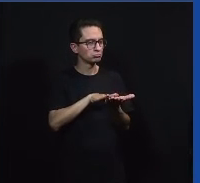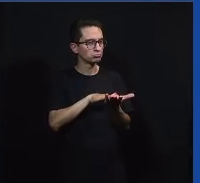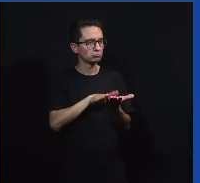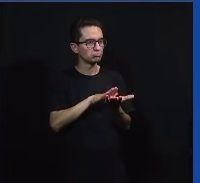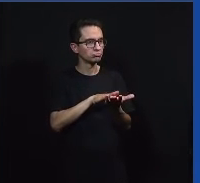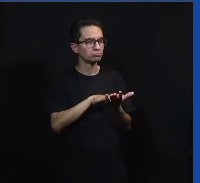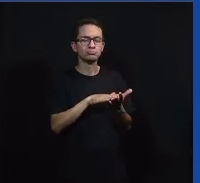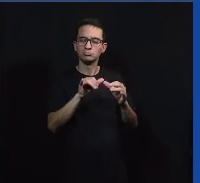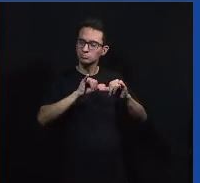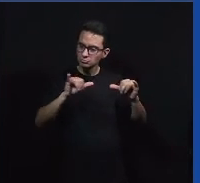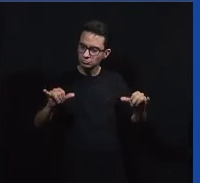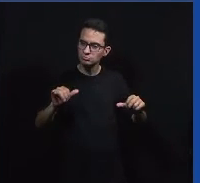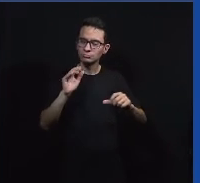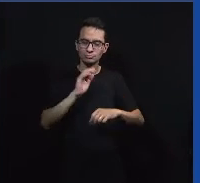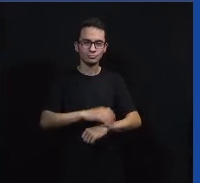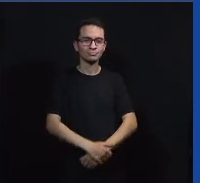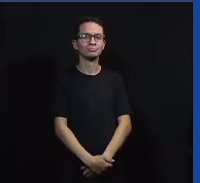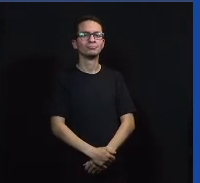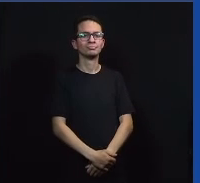também.